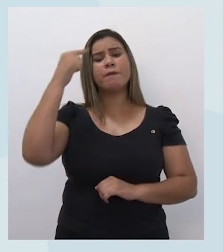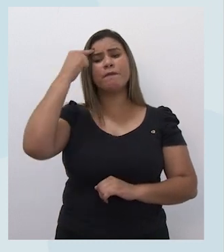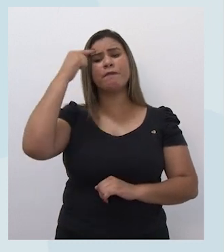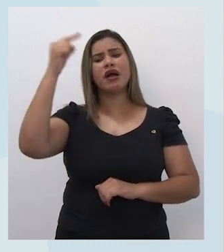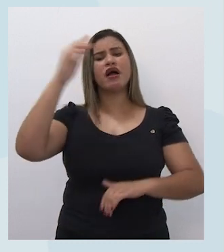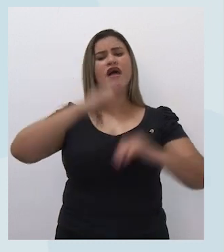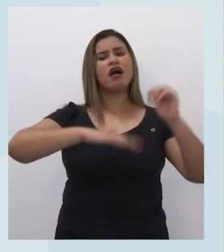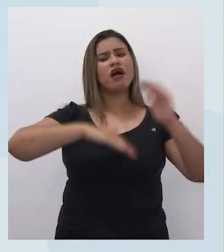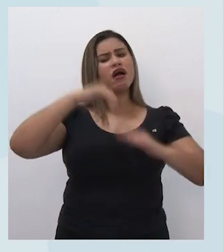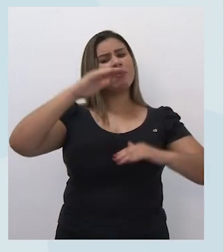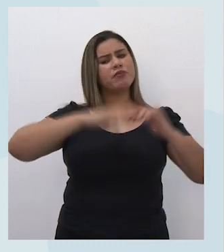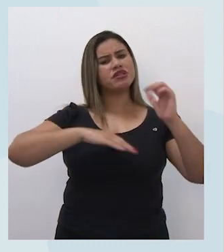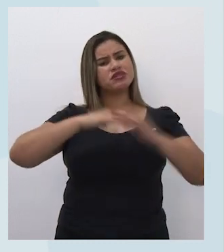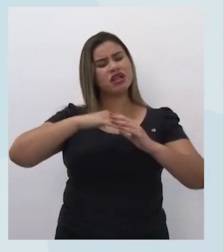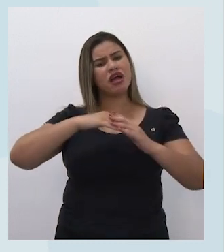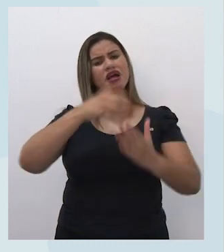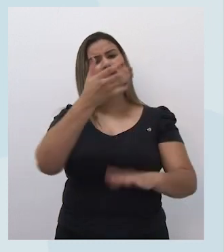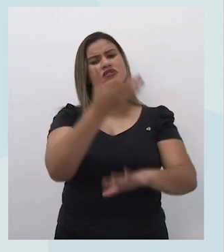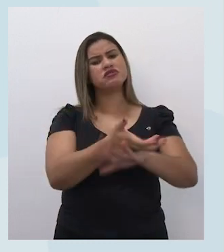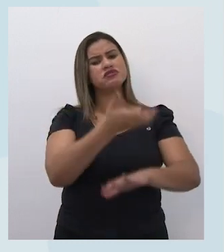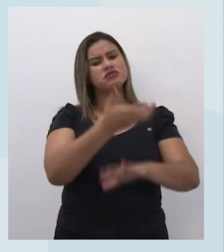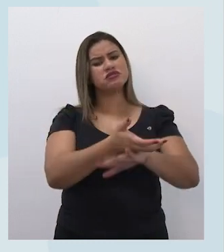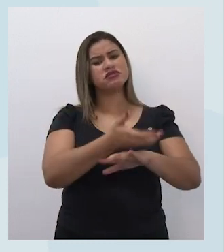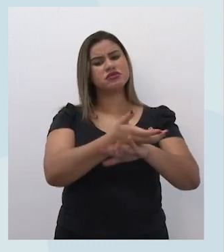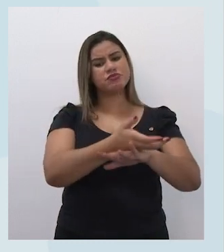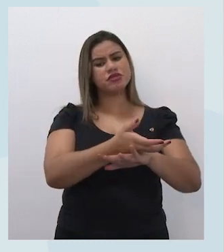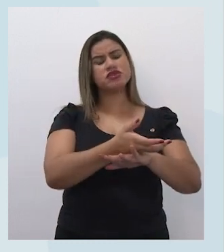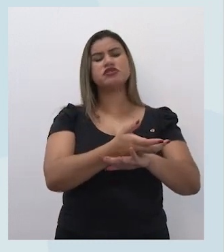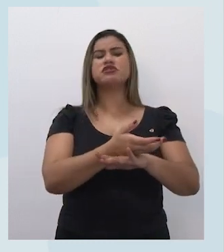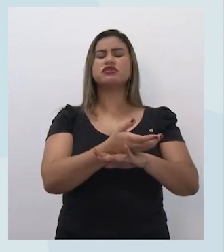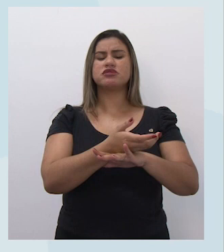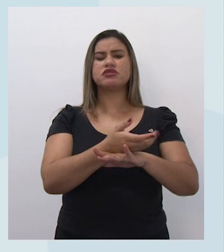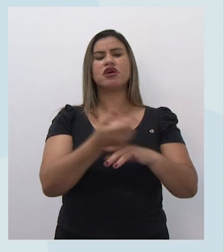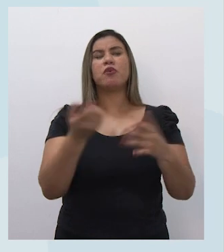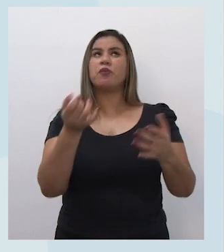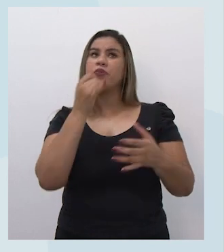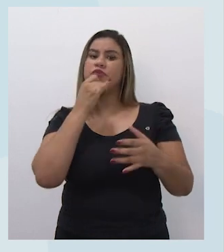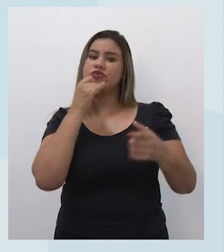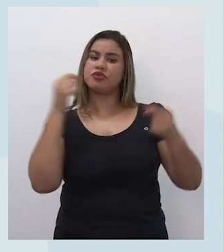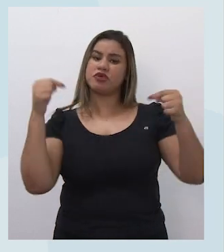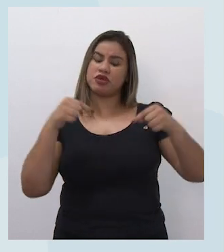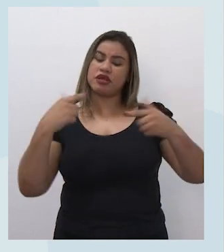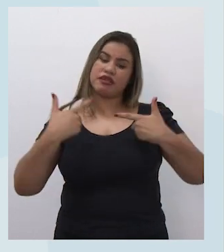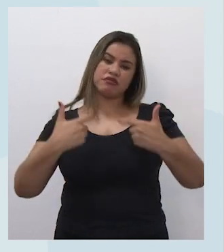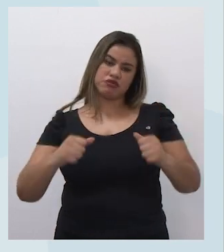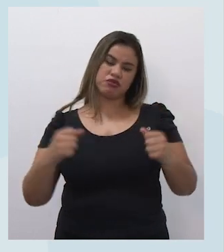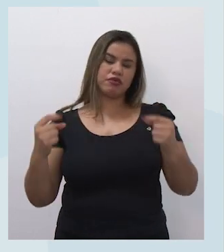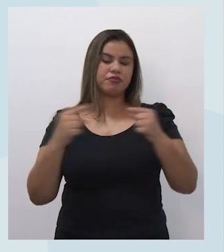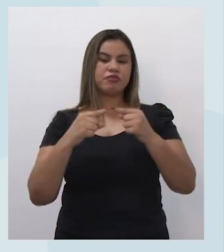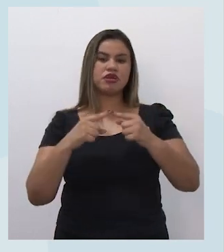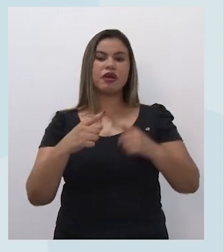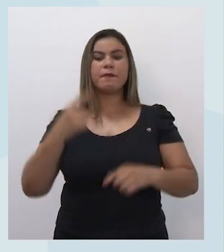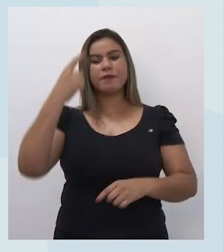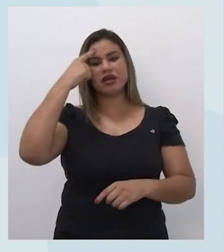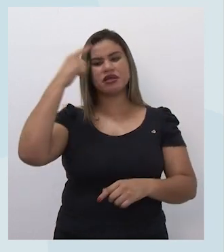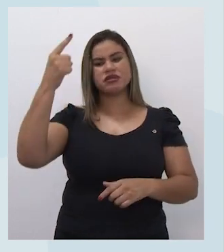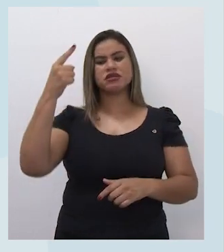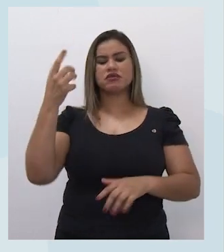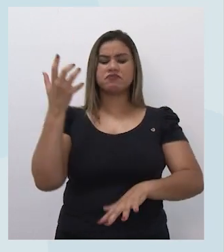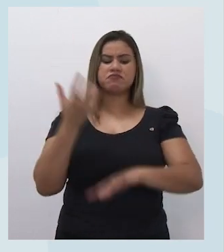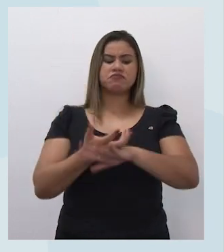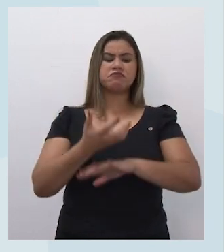as habilidades da sua área de conhecimento, né? No caso, nós estamos aqui na área de linguagens. Como que a gente pode articular